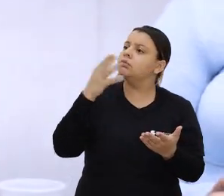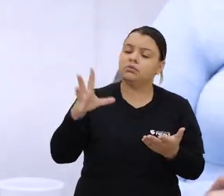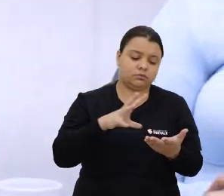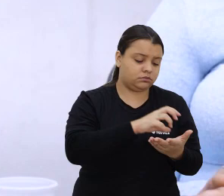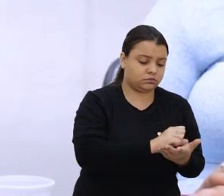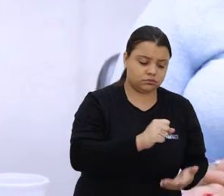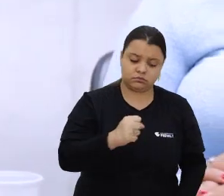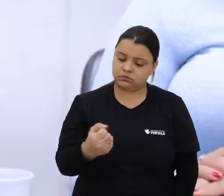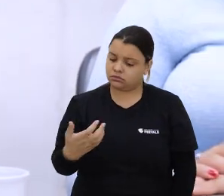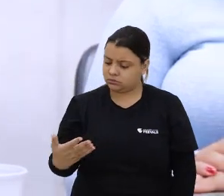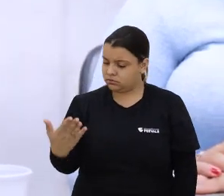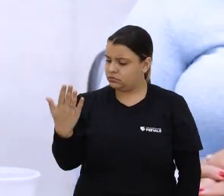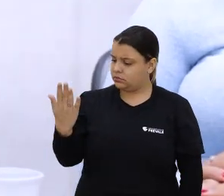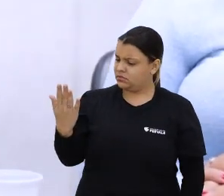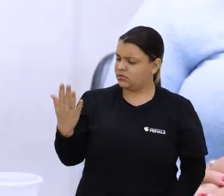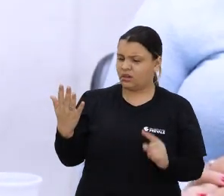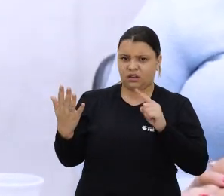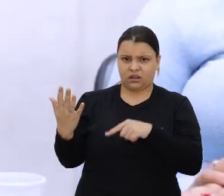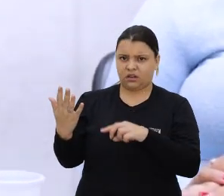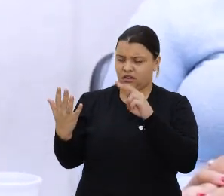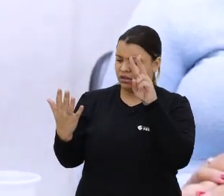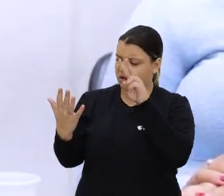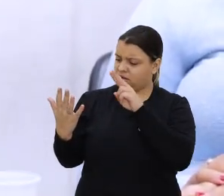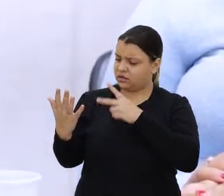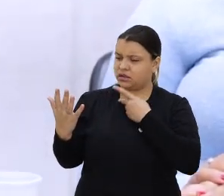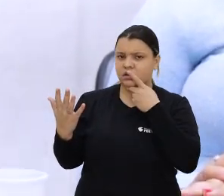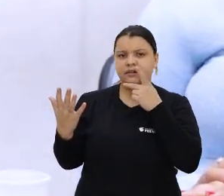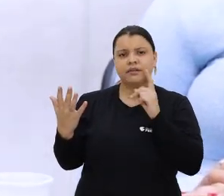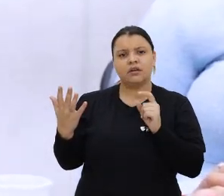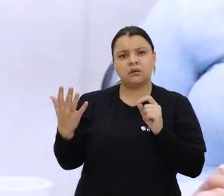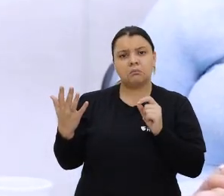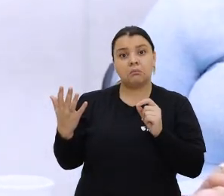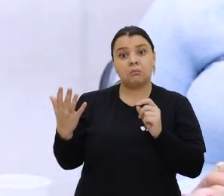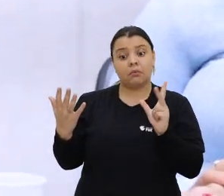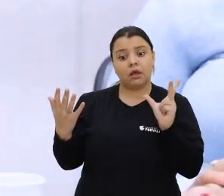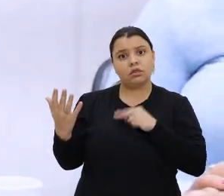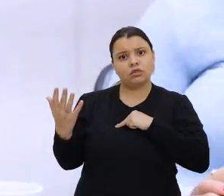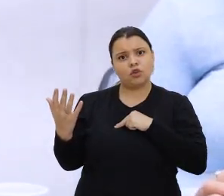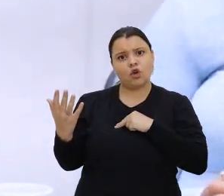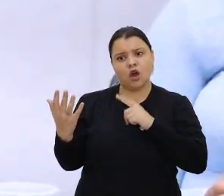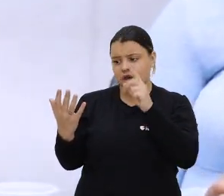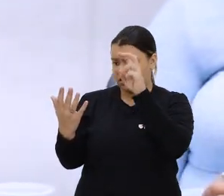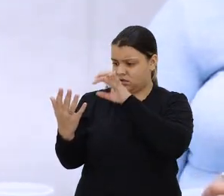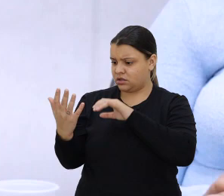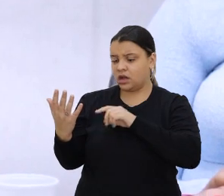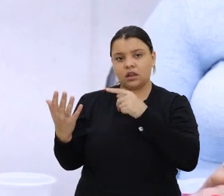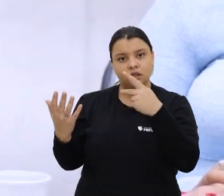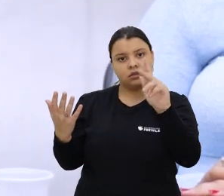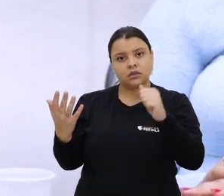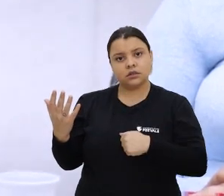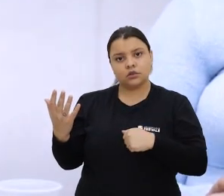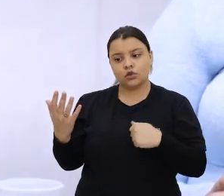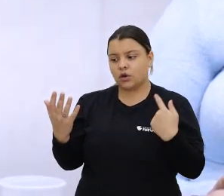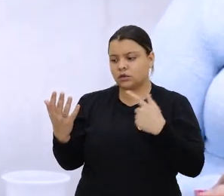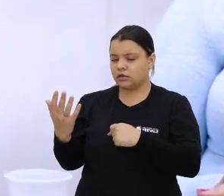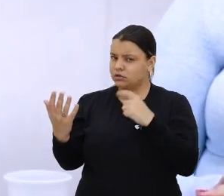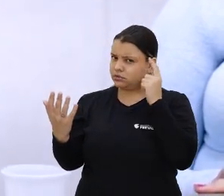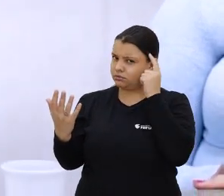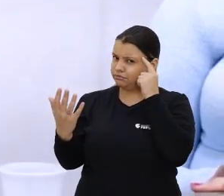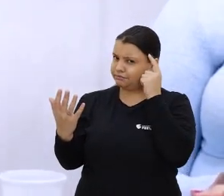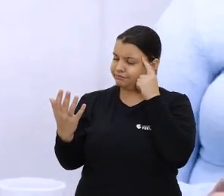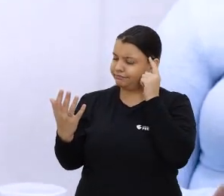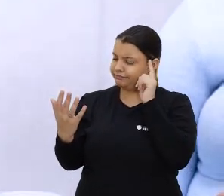mesa, começou a ler e disse o seguinte: pô, a letra é tua mesmo. Nós estávamos em dúvidas lá na